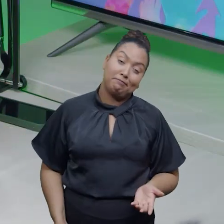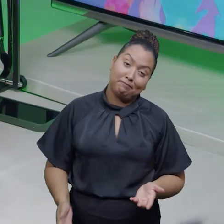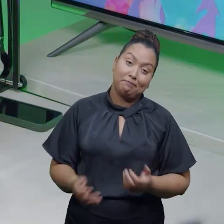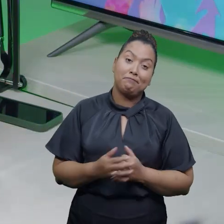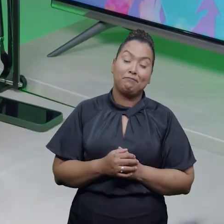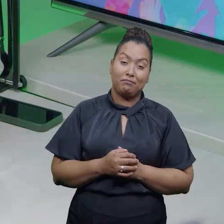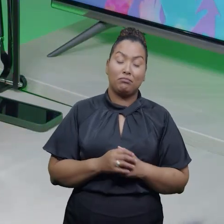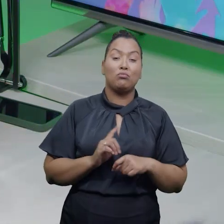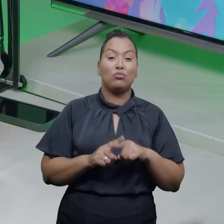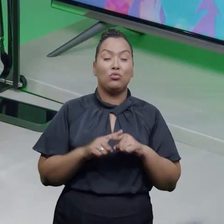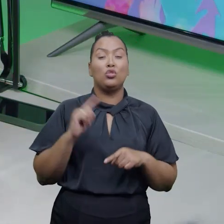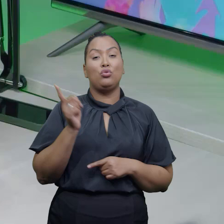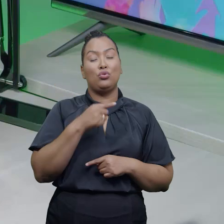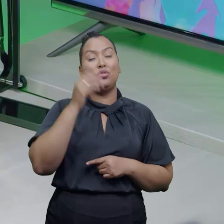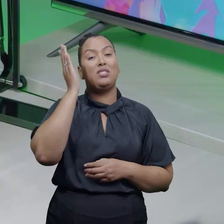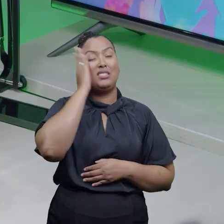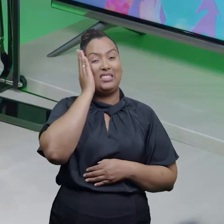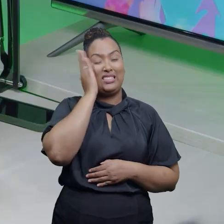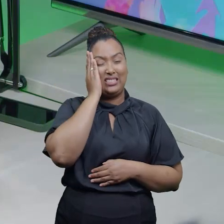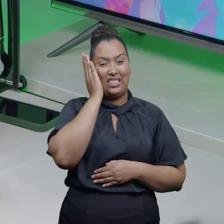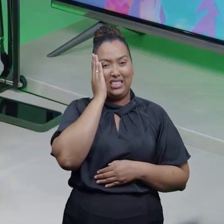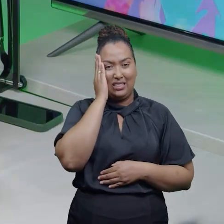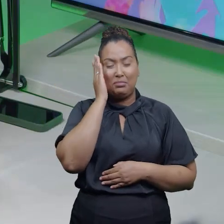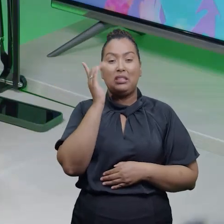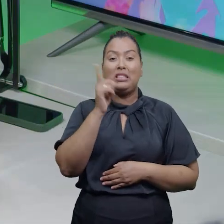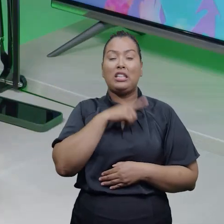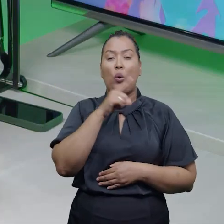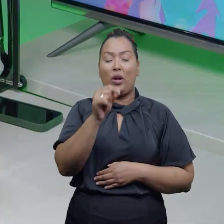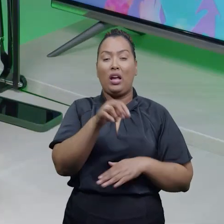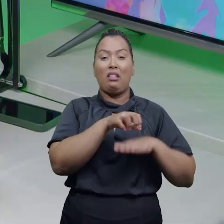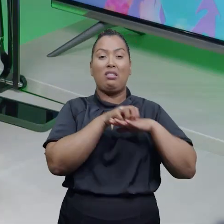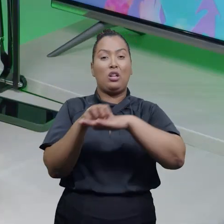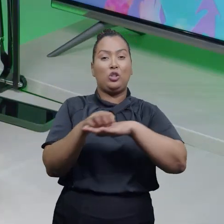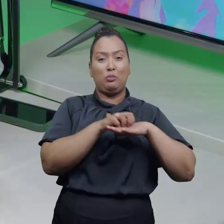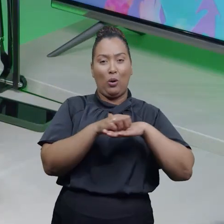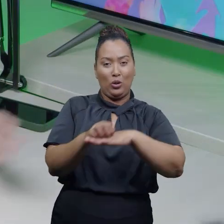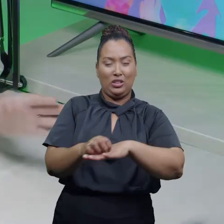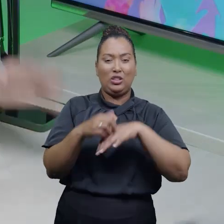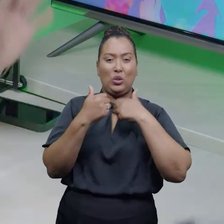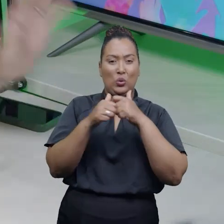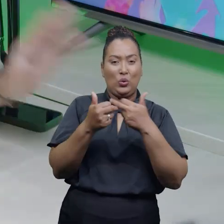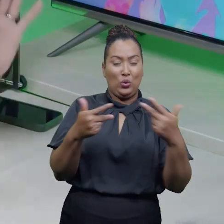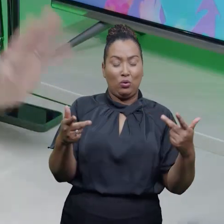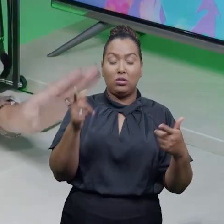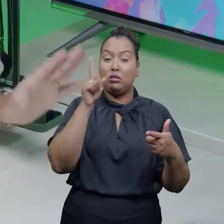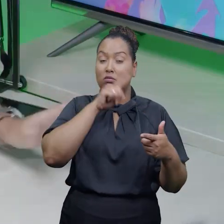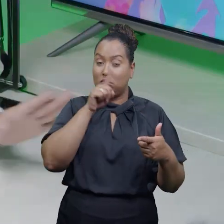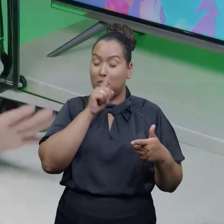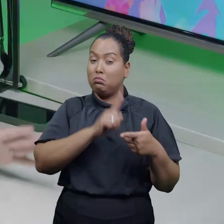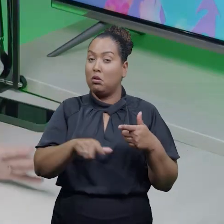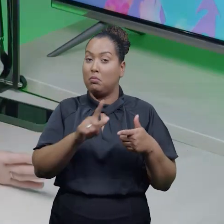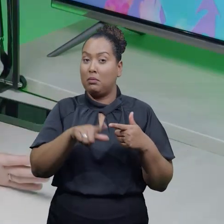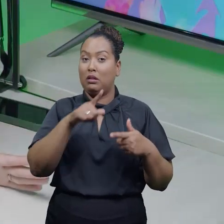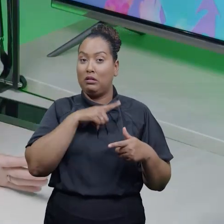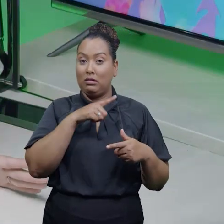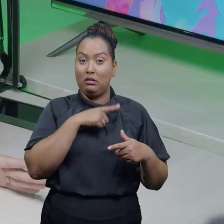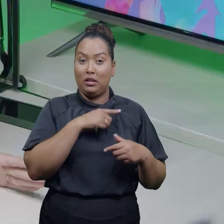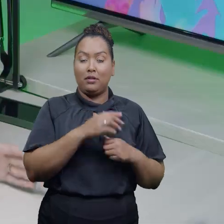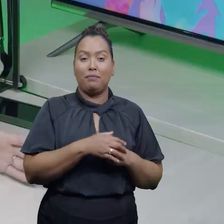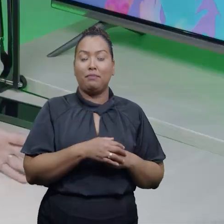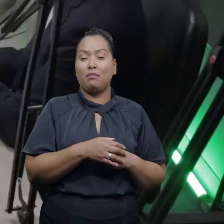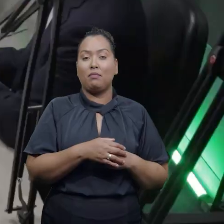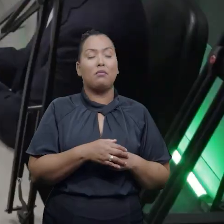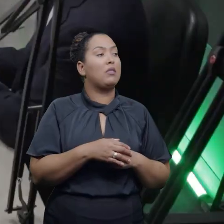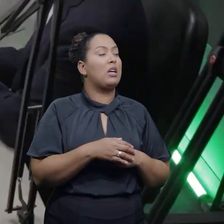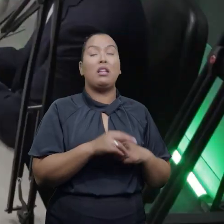Porque ainda mais que nós sabemos que há um déficit de transporte público. Aqui já entrando em outros